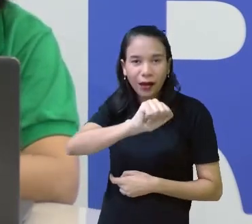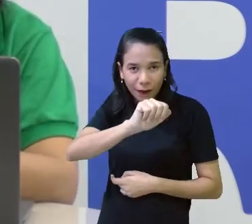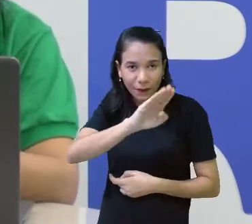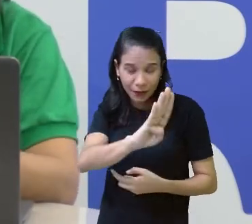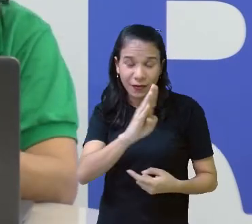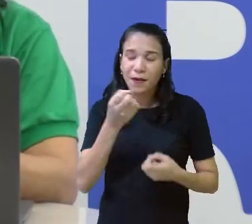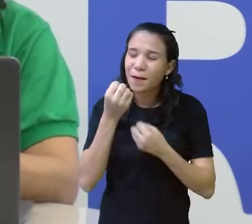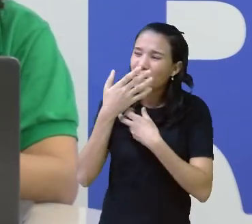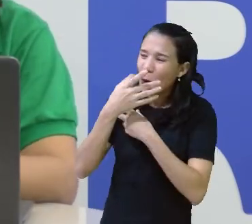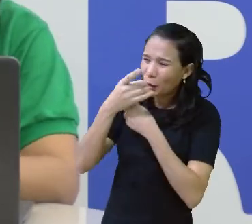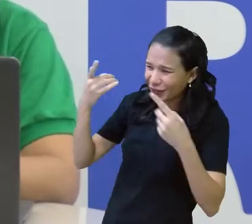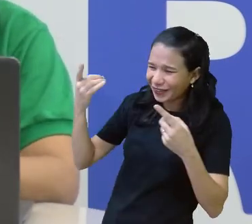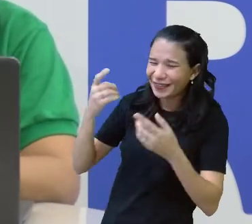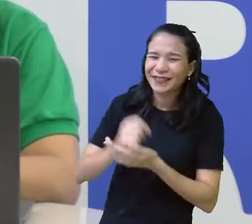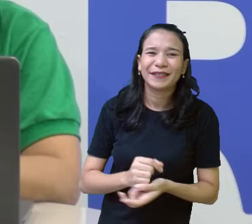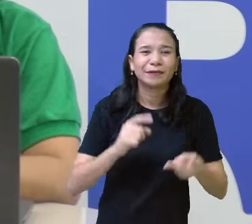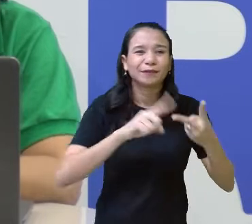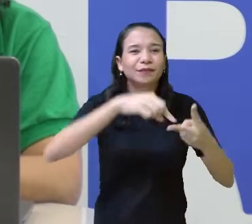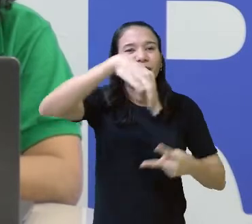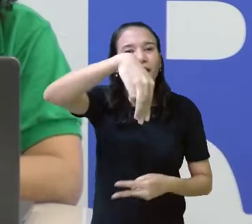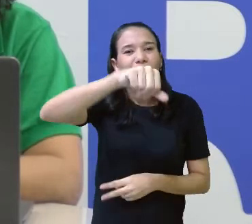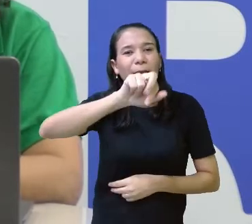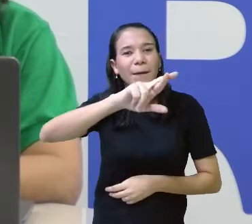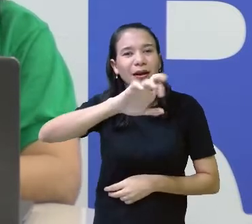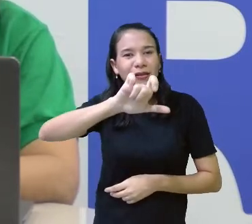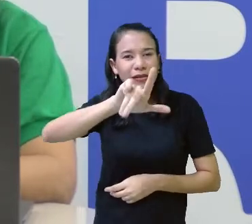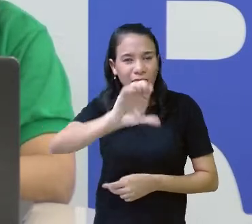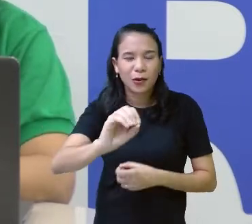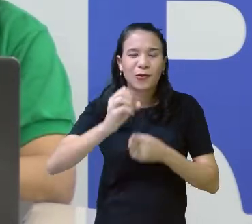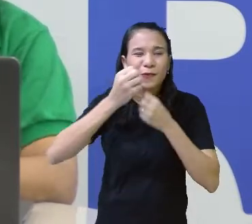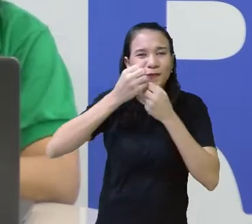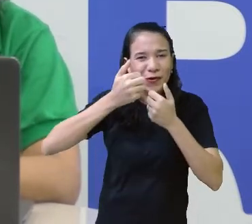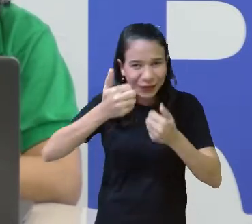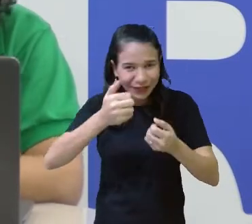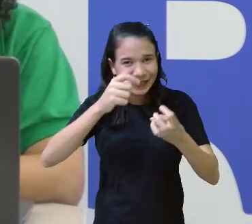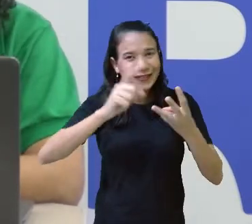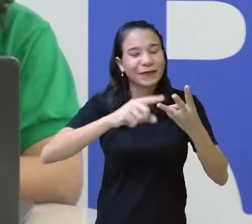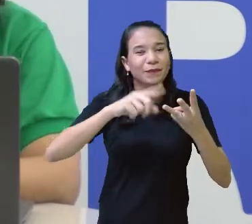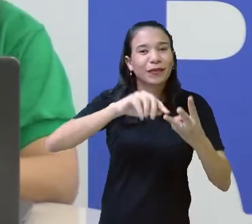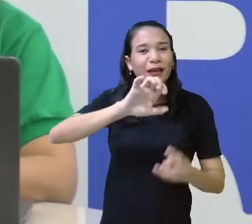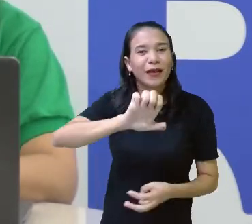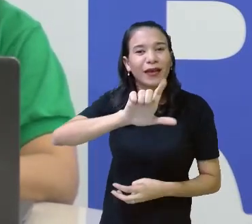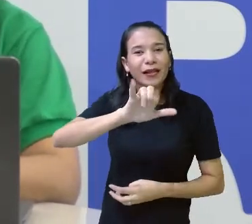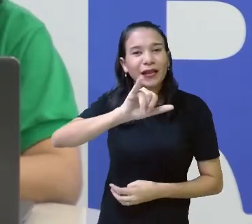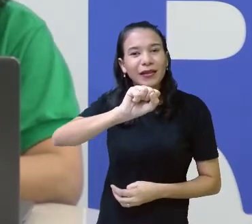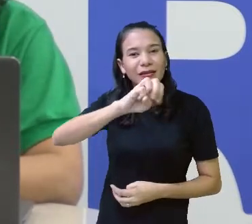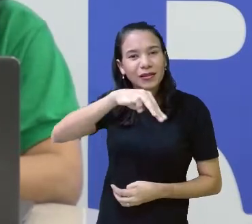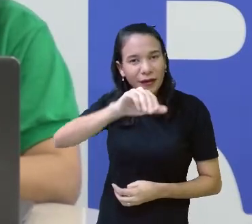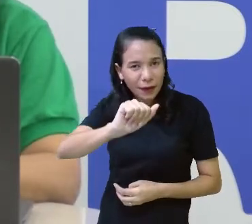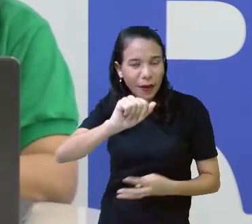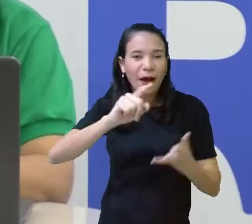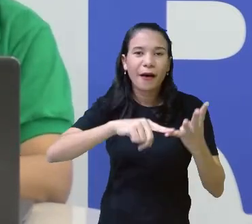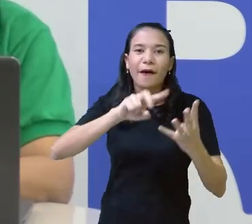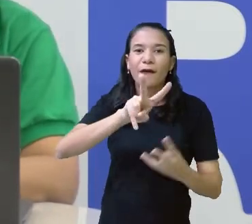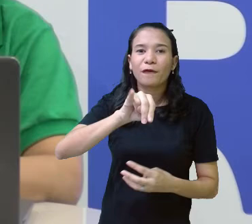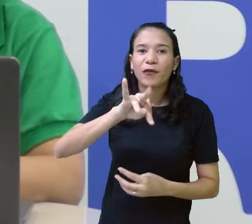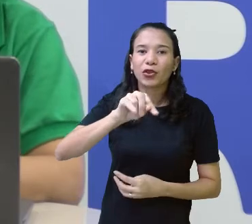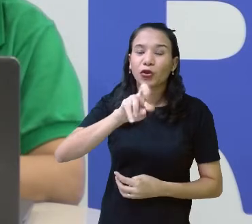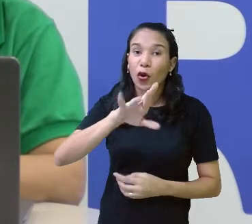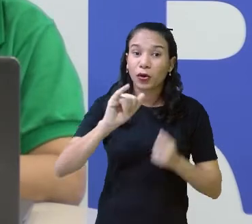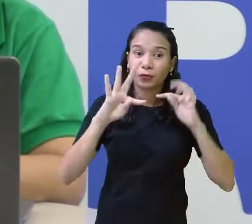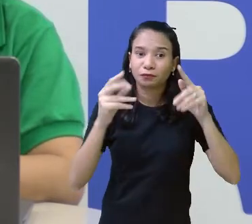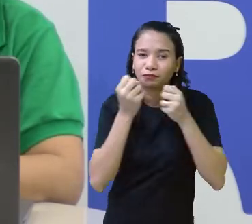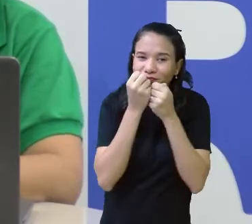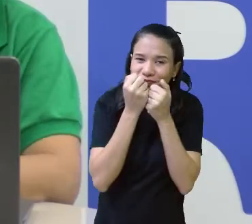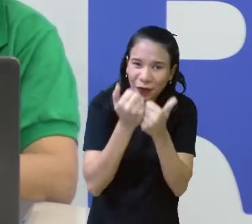disse que estava muito bem. Marcelo já está por aqui. Elisama, Vitória, olha, todos